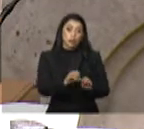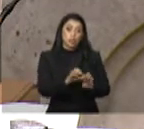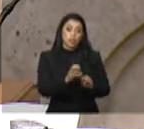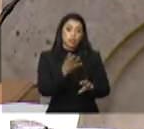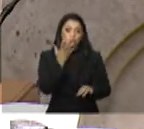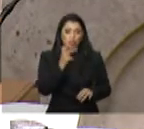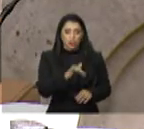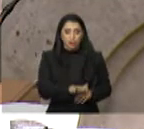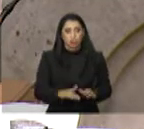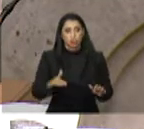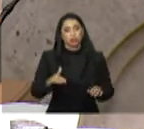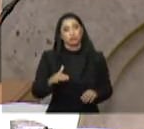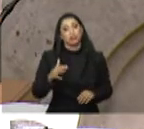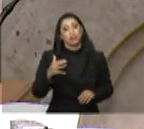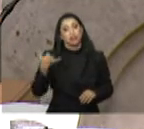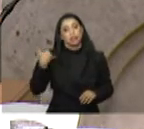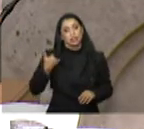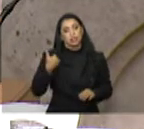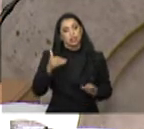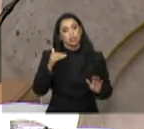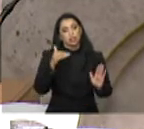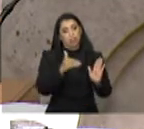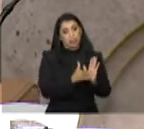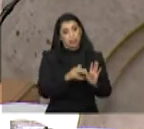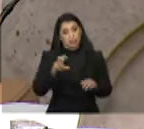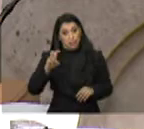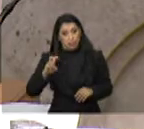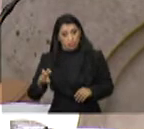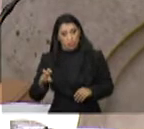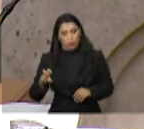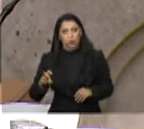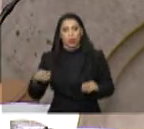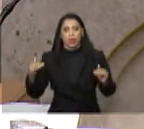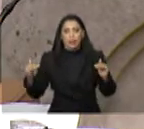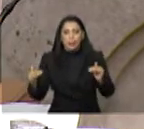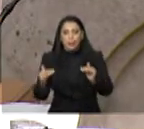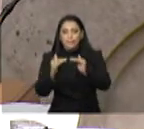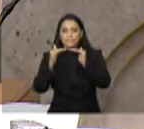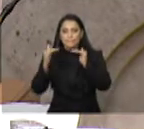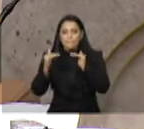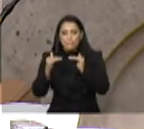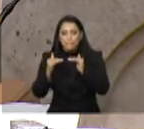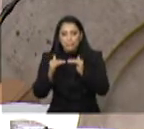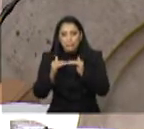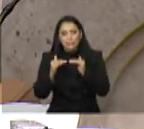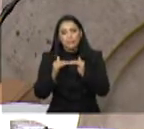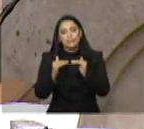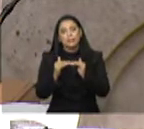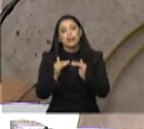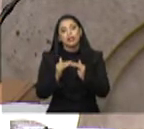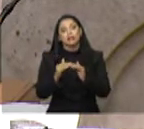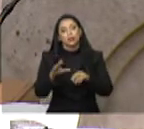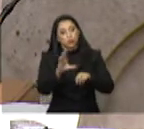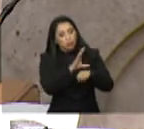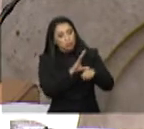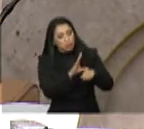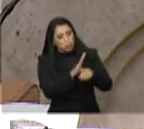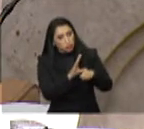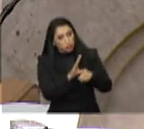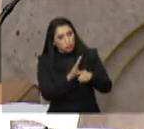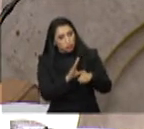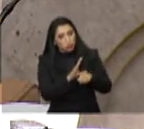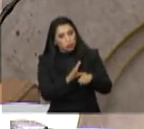crianças até cinco anos de idade na mesma linha e em atenção ao preceito constitucional que